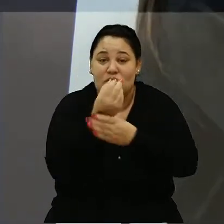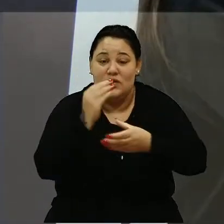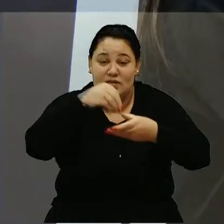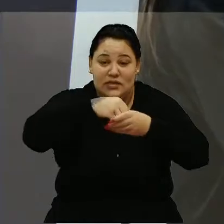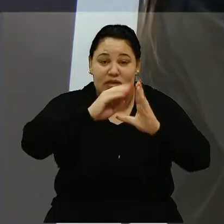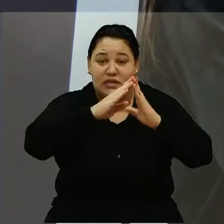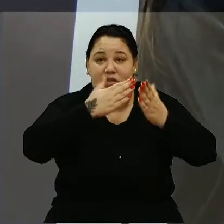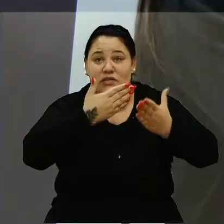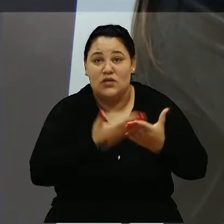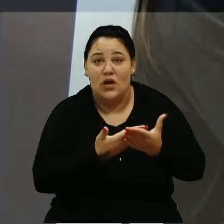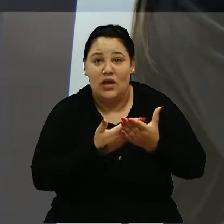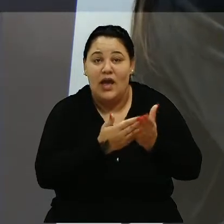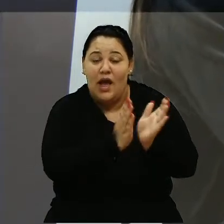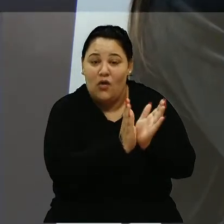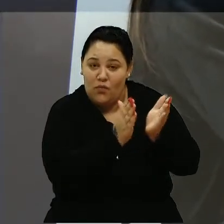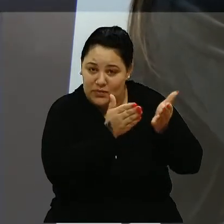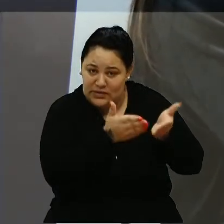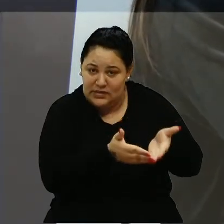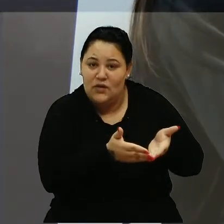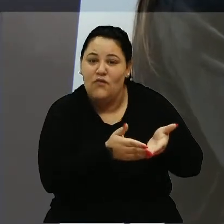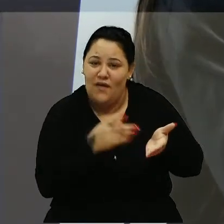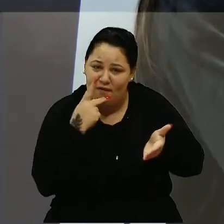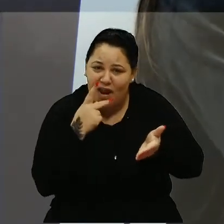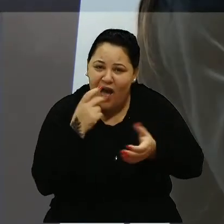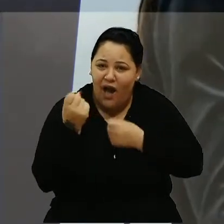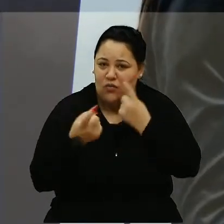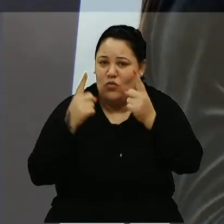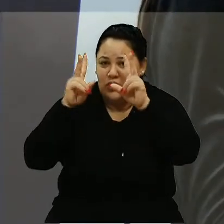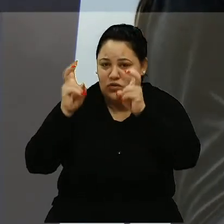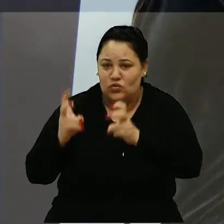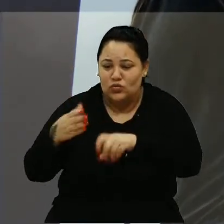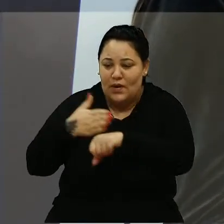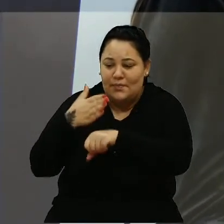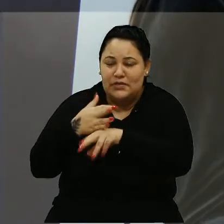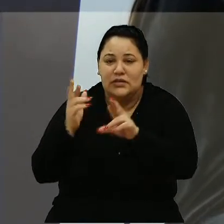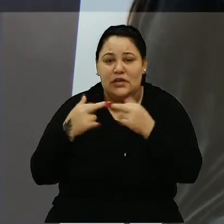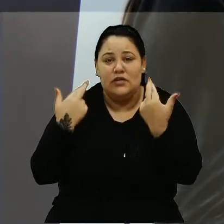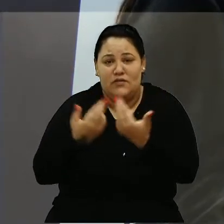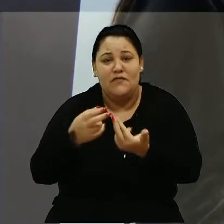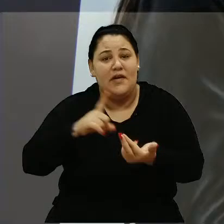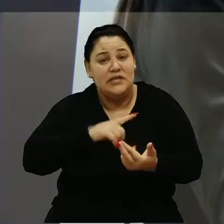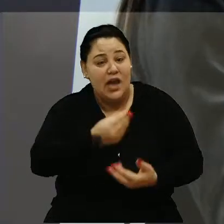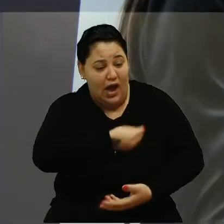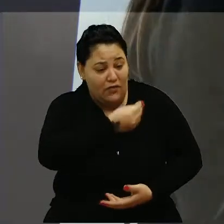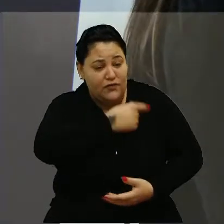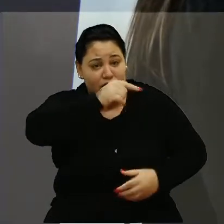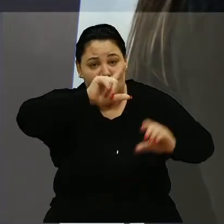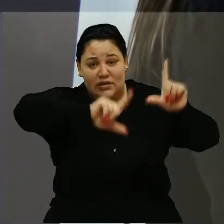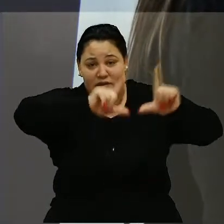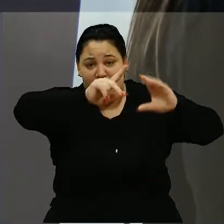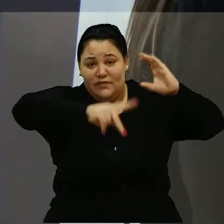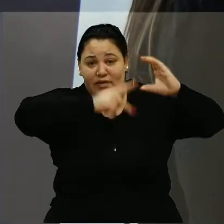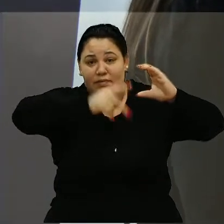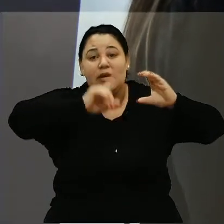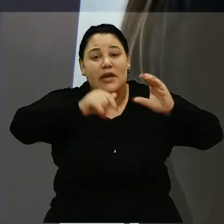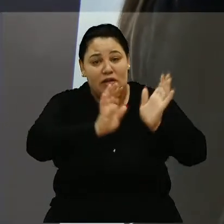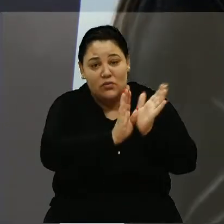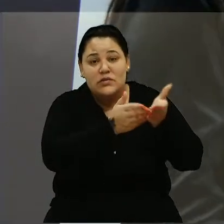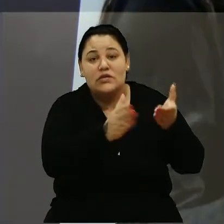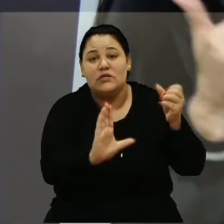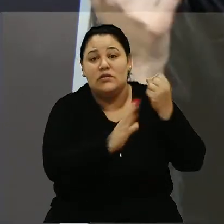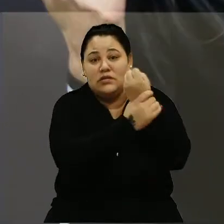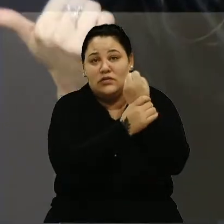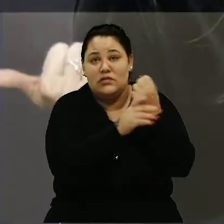escolas, a comissão vai tirar alguma pauta para levar para essa reunião que vai ser transmitida aqui pela TV, que é da Comissão de Segurança e